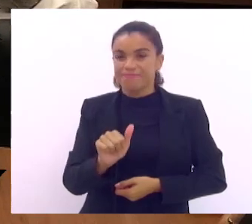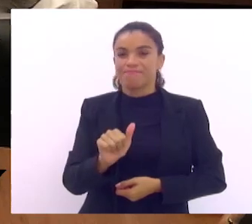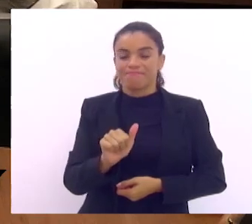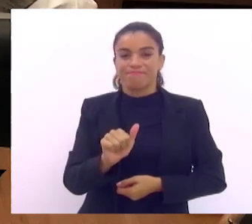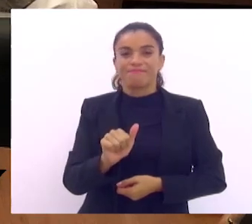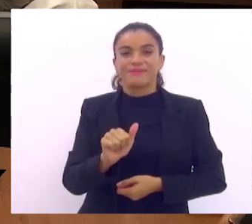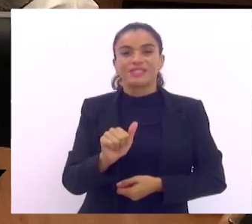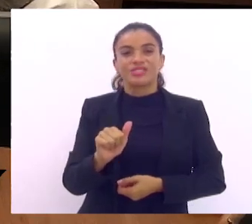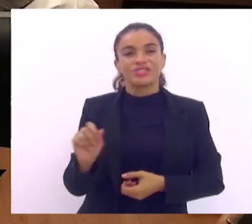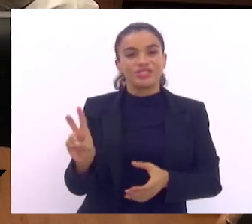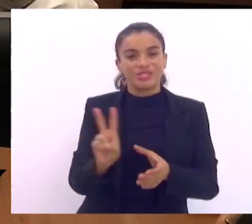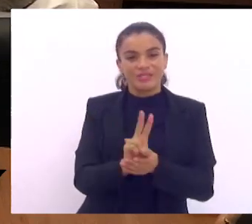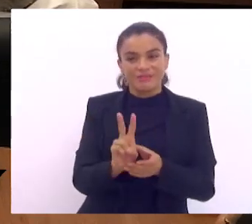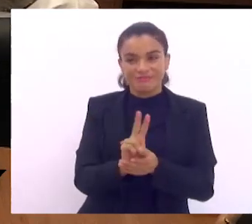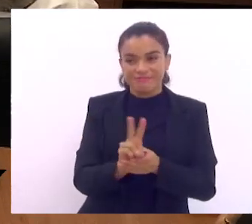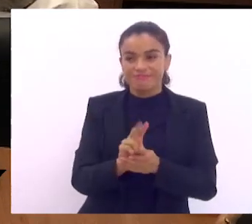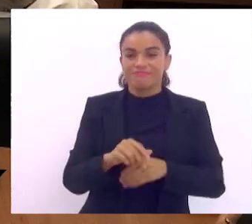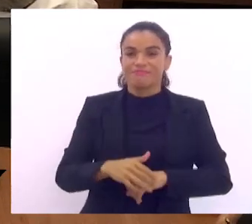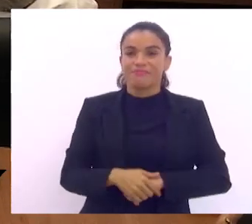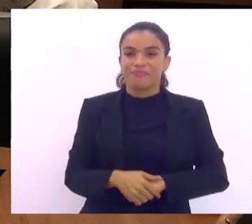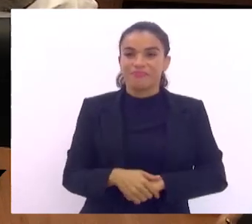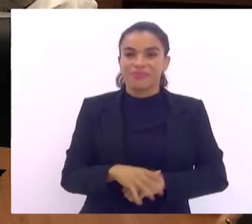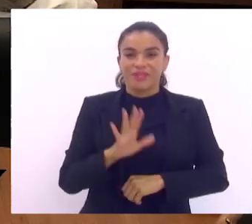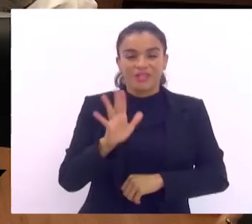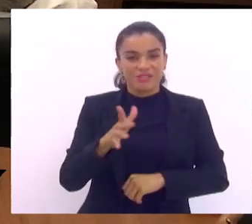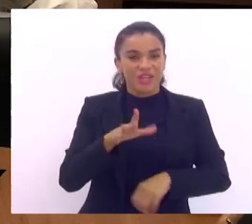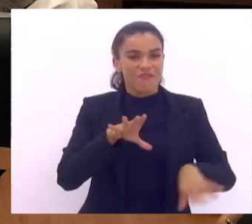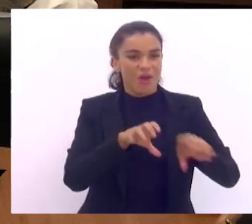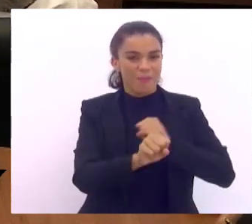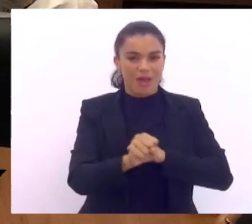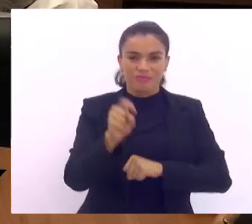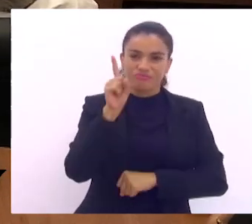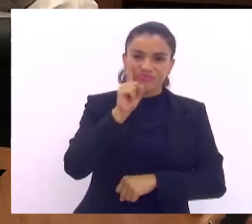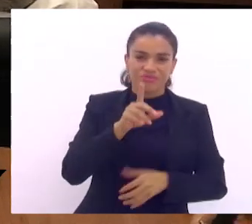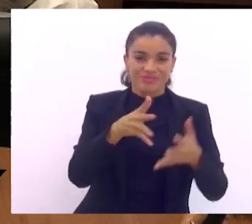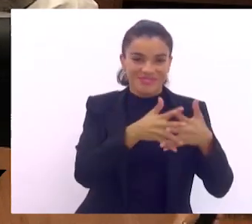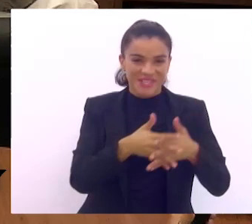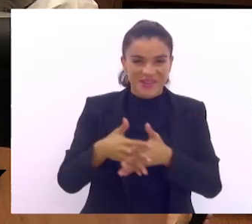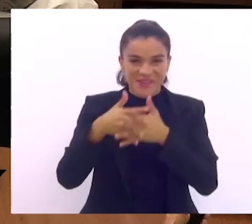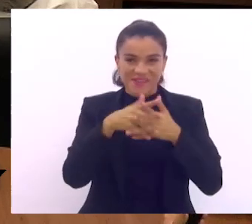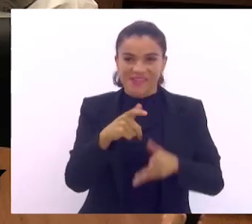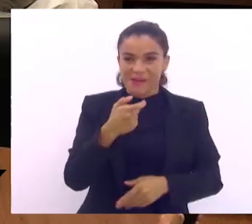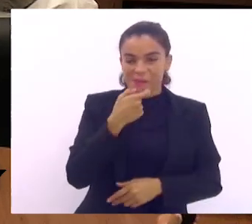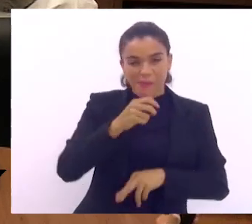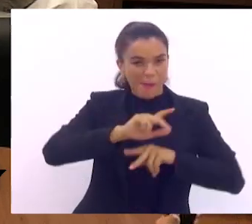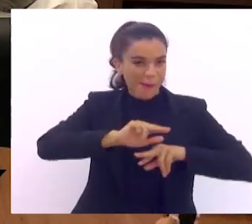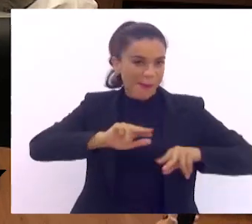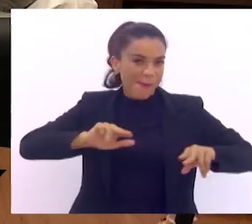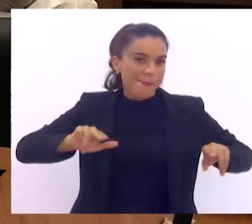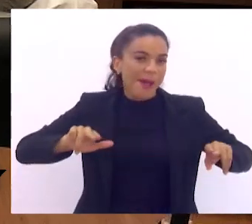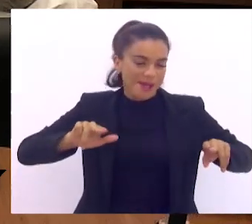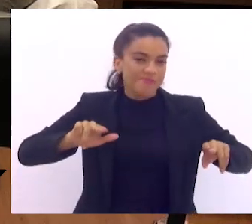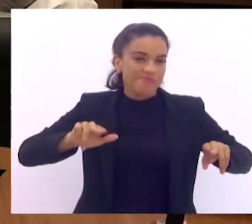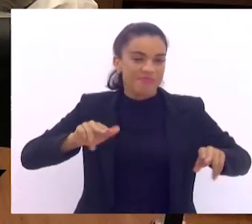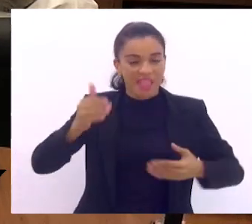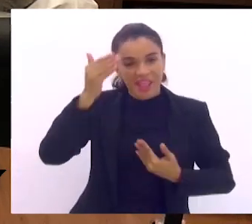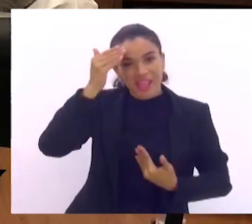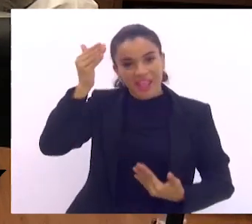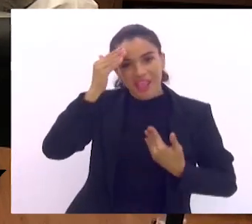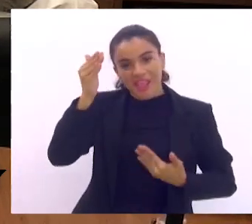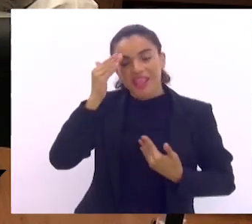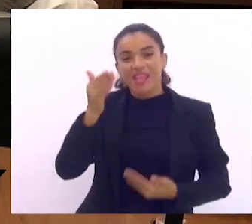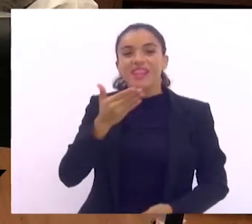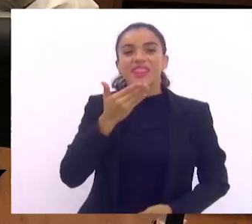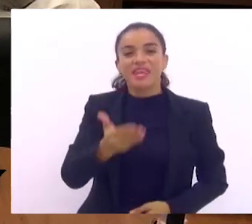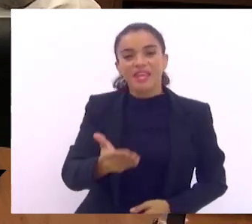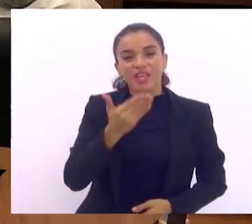estado do Rio, corri o mundo, formado em Oregon, Estados Unidos, speak English very well, etc. Thank you, Célio de